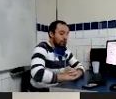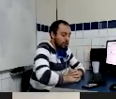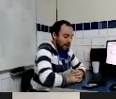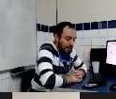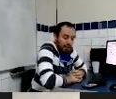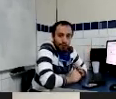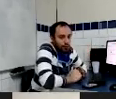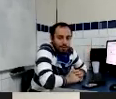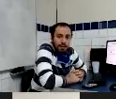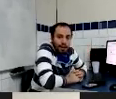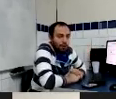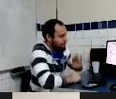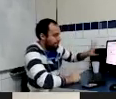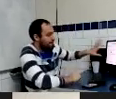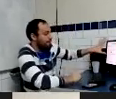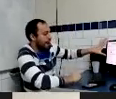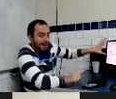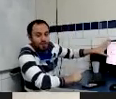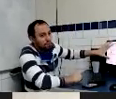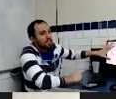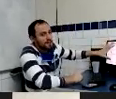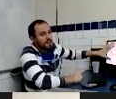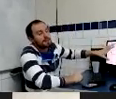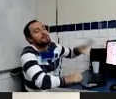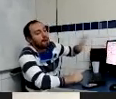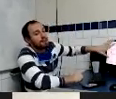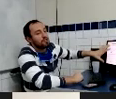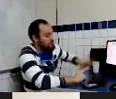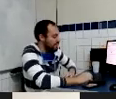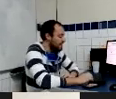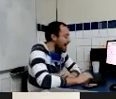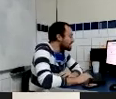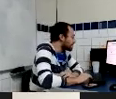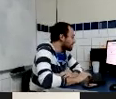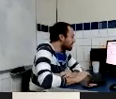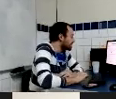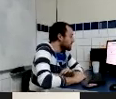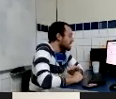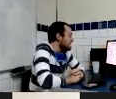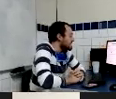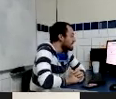Segundo funcionário aqui, fundamental. Para esse tipo de civilização, para esse tipo de cidade.